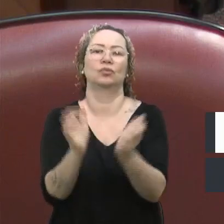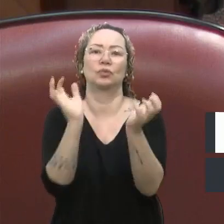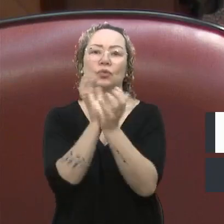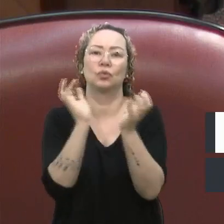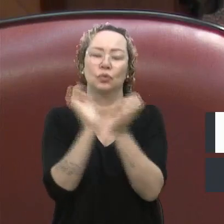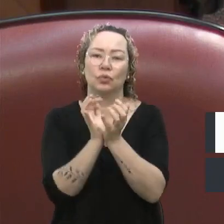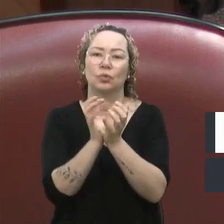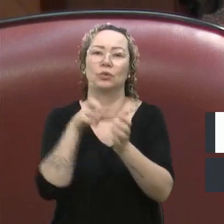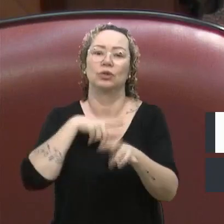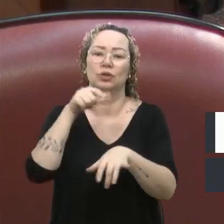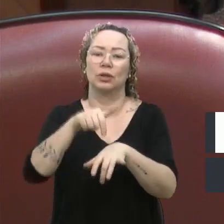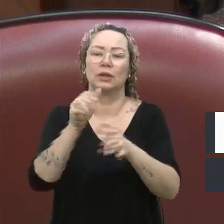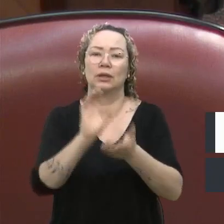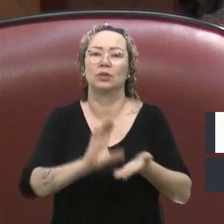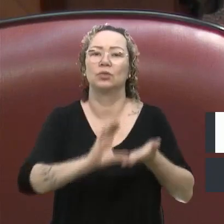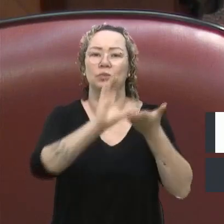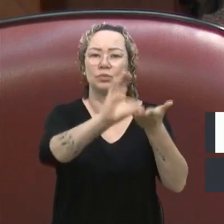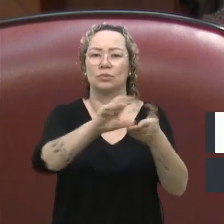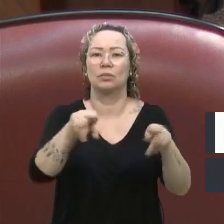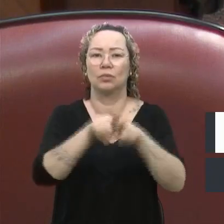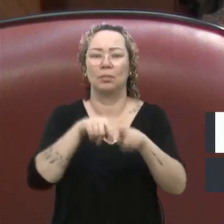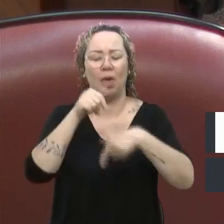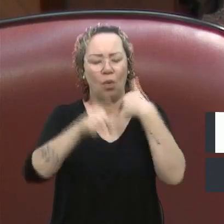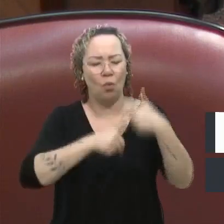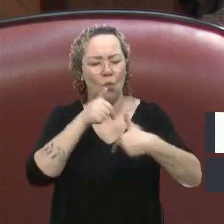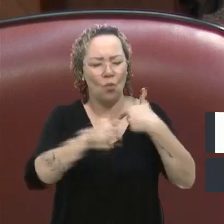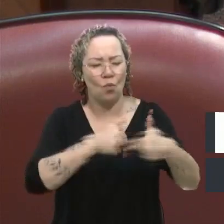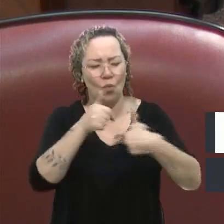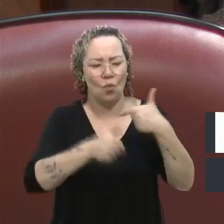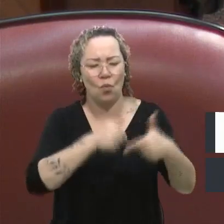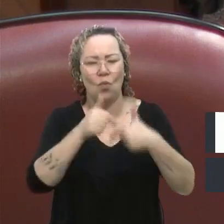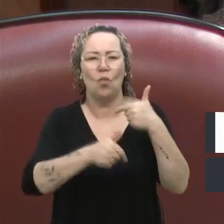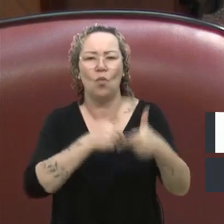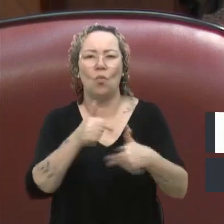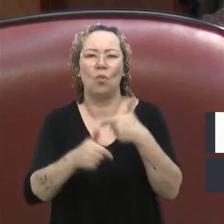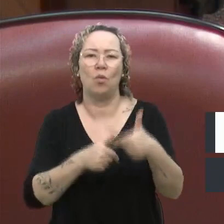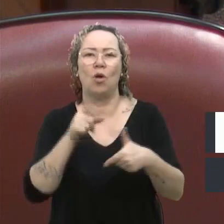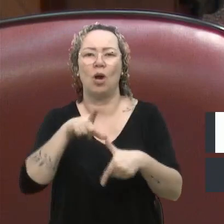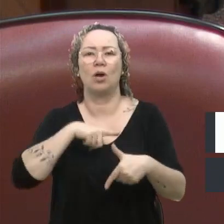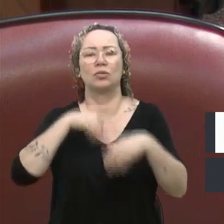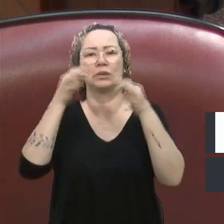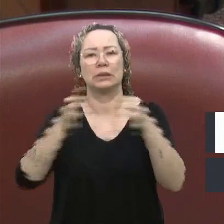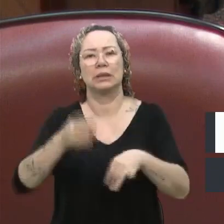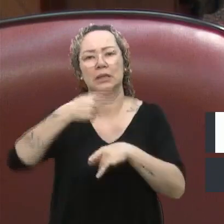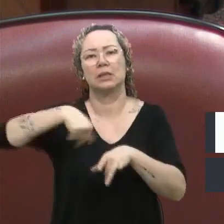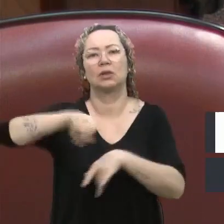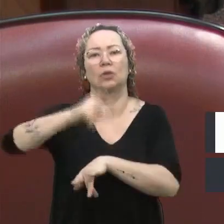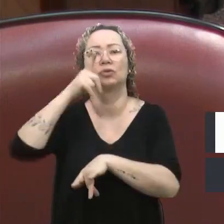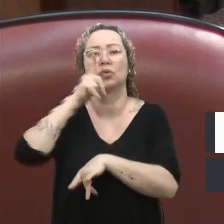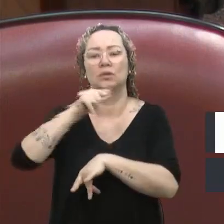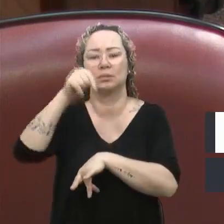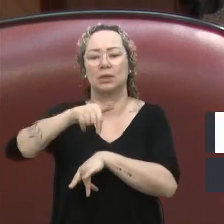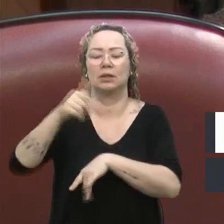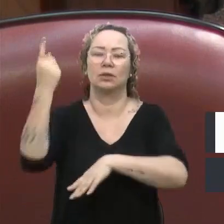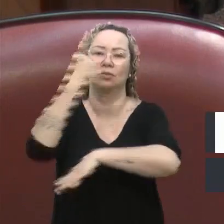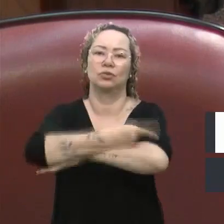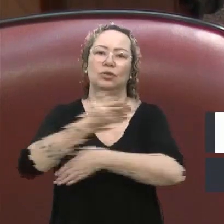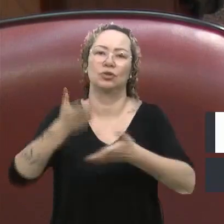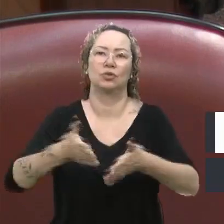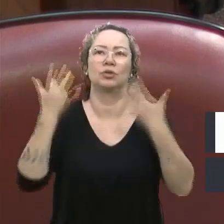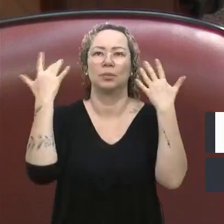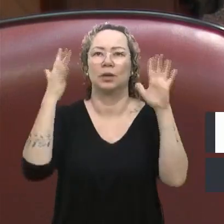tinha ali no Conselho, trabalhou também incansavelmente para que, com certeza, nós pudéssemos chegar aqui neste dia de hoje. Parabéns